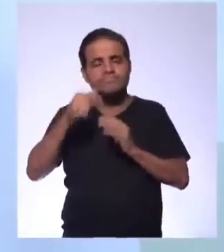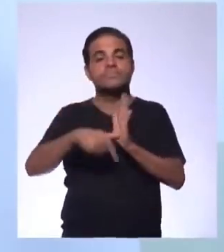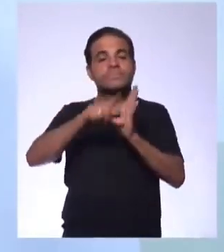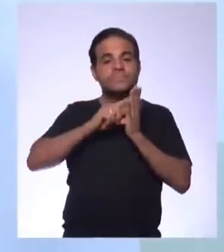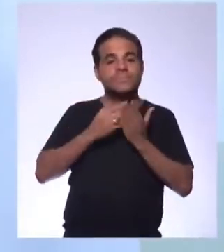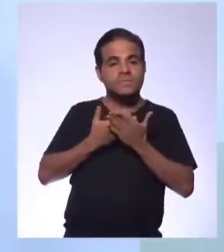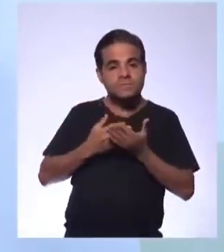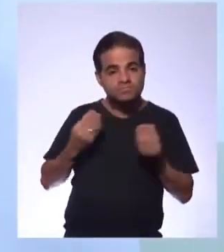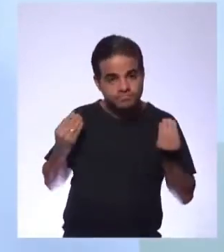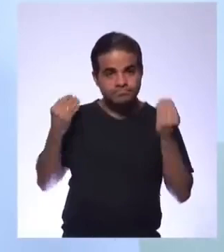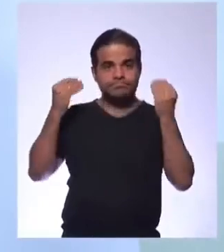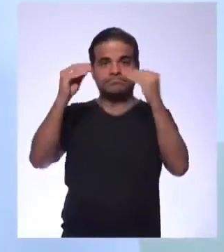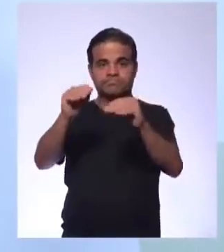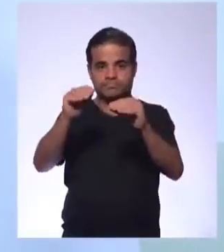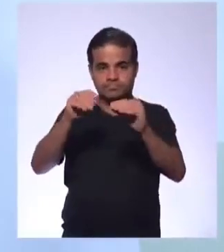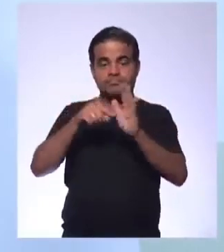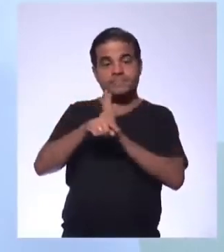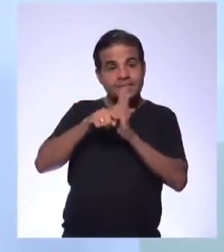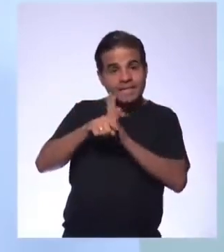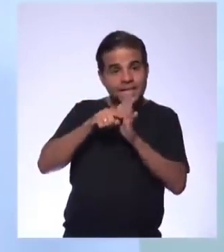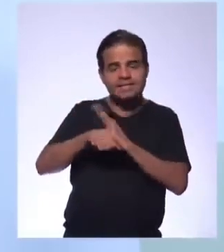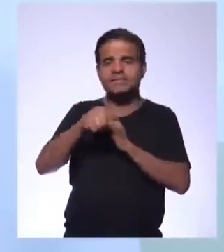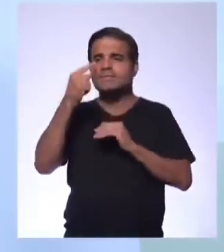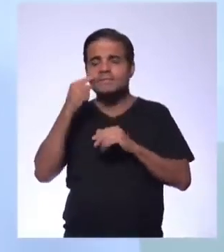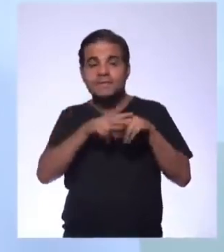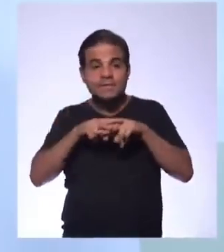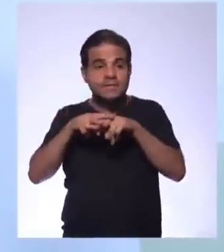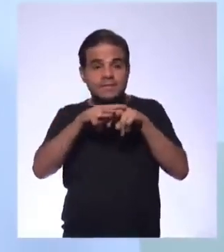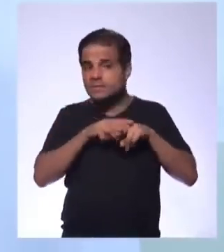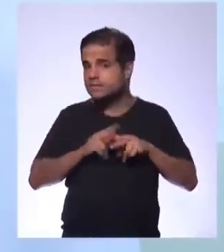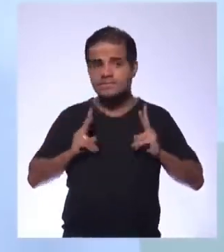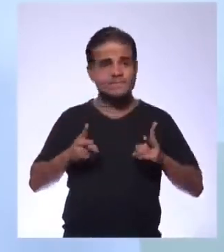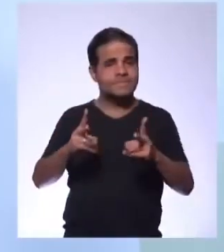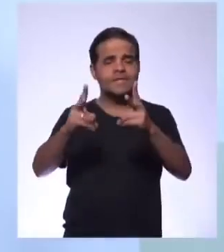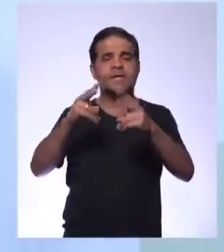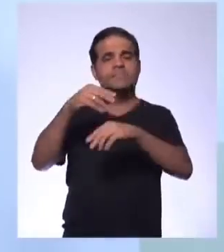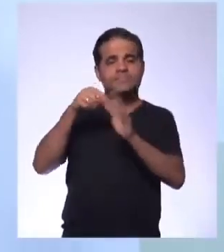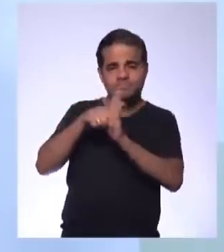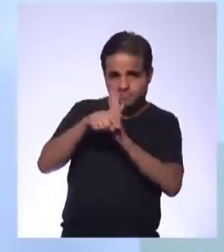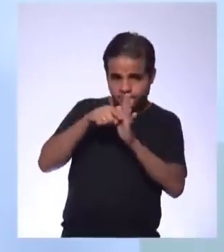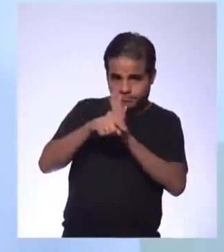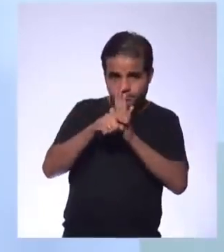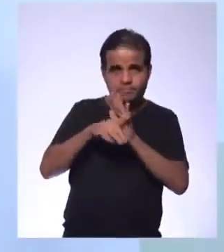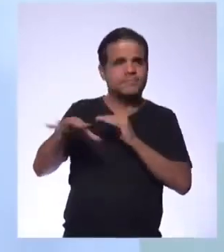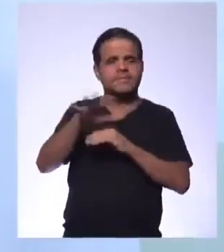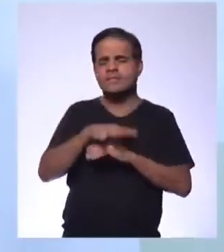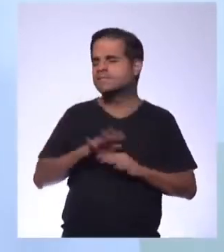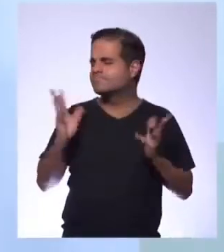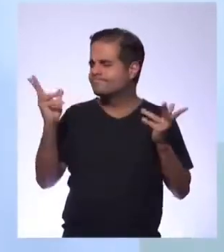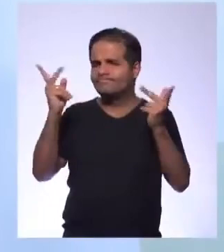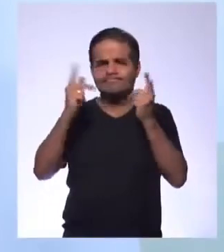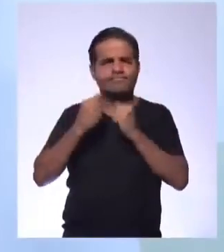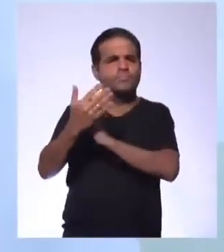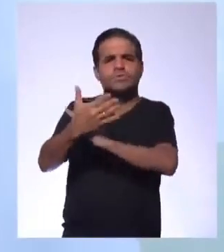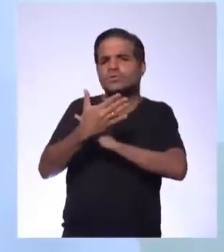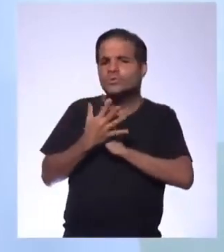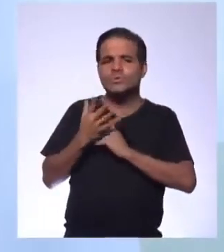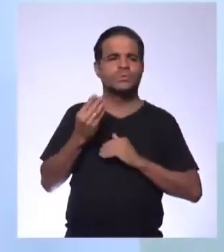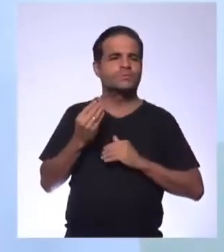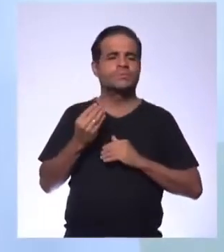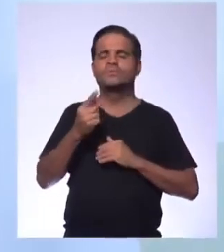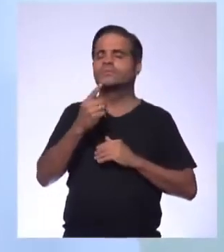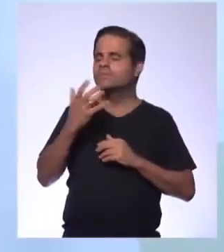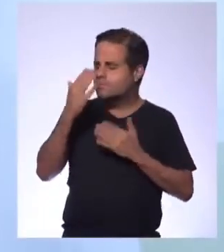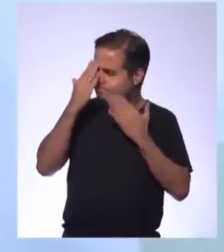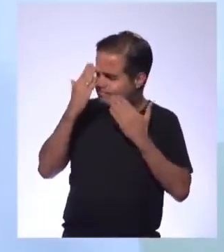nossa aula ir para o ar, ela é analisada, ela é revista, sempre a gente passa pela análise, e eles são assim maravilhosos, nos ajudam muito. Eu quero aqui